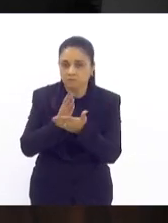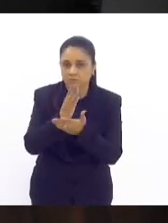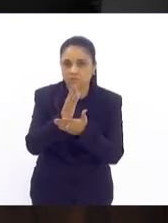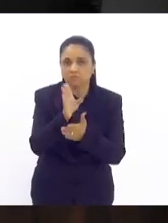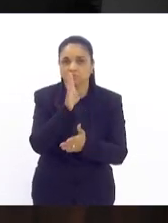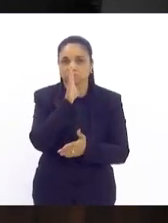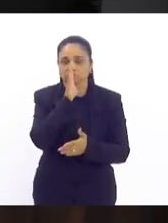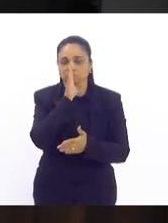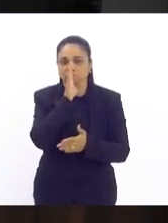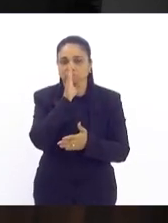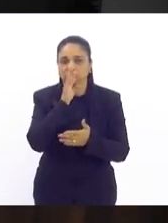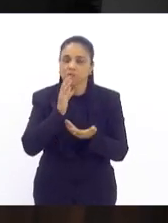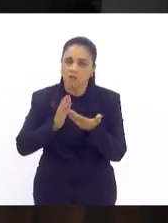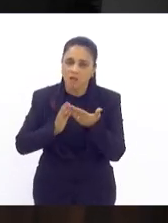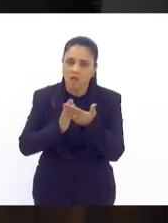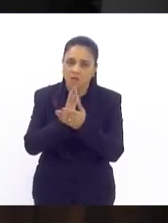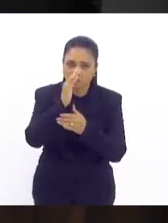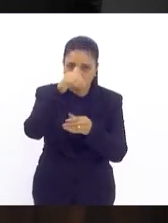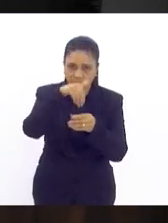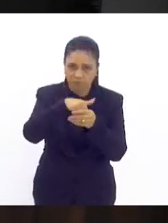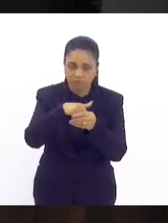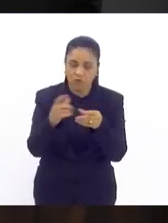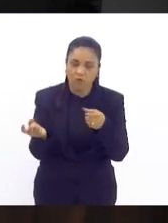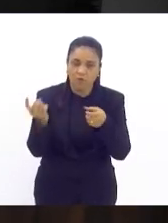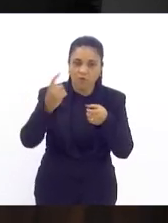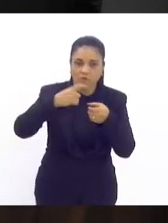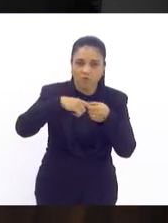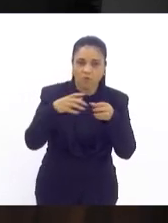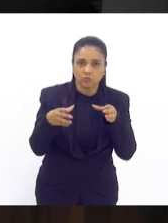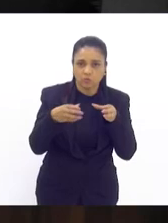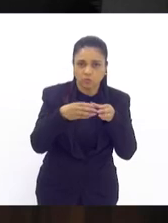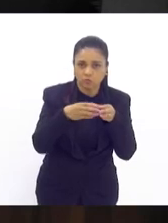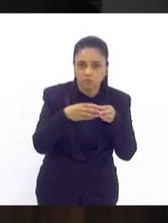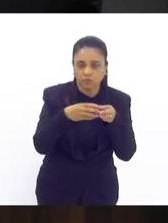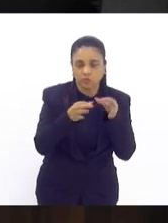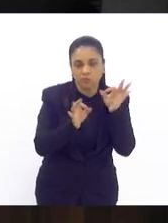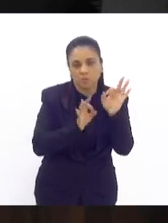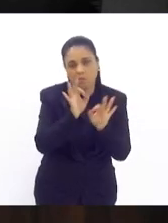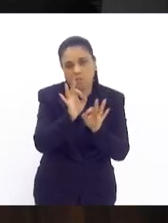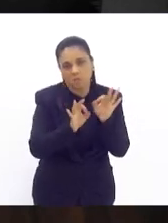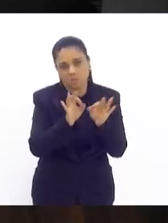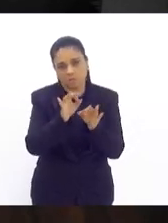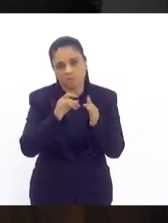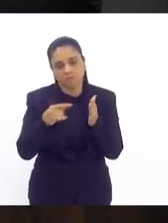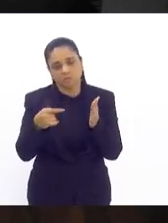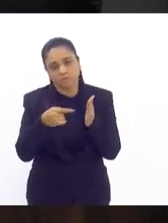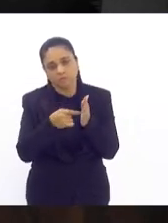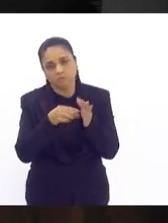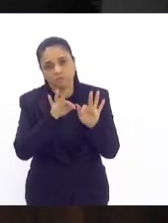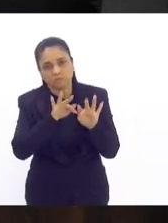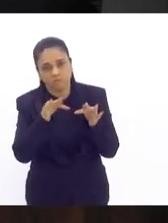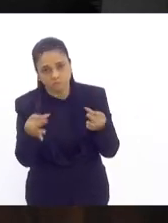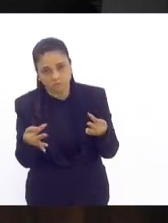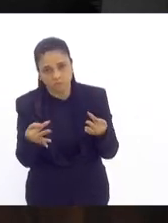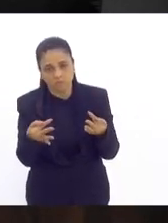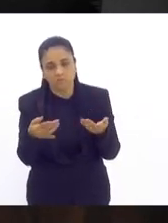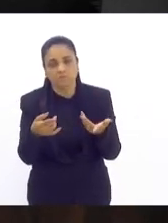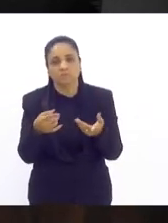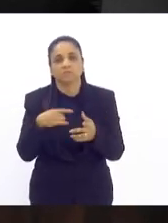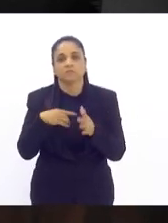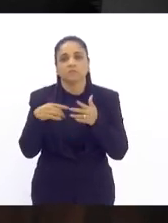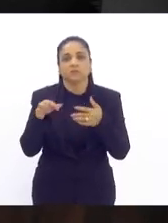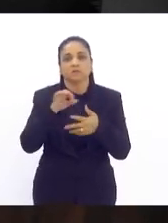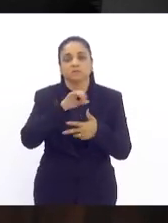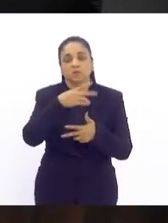estão aprovado retorna O autor para elaboração indicação simples indicação de